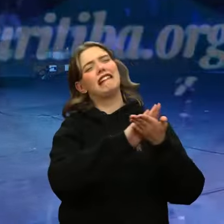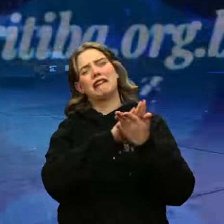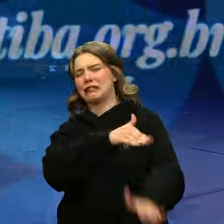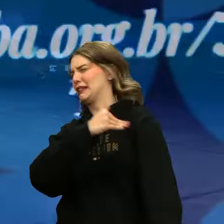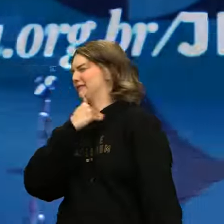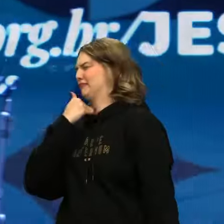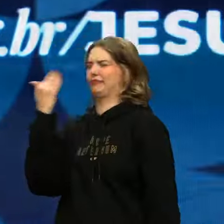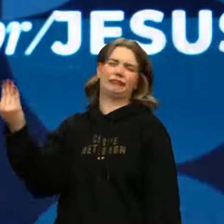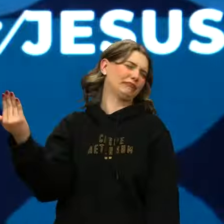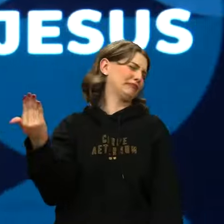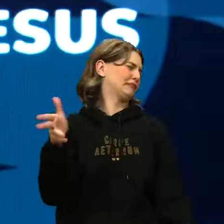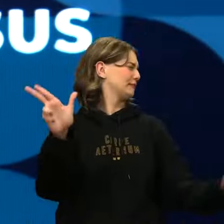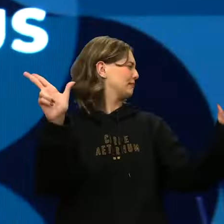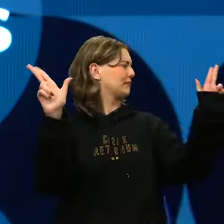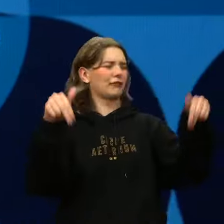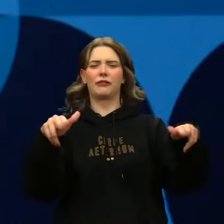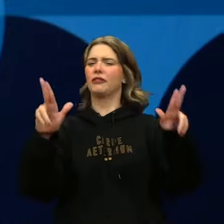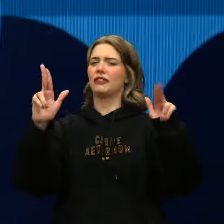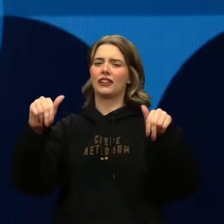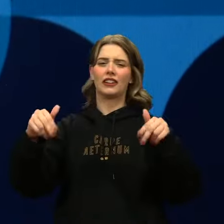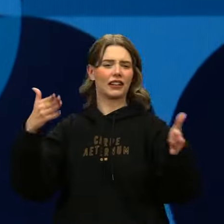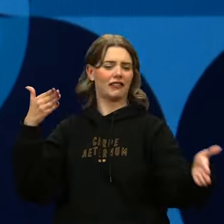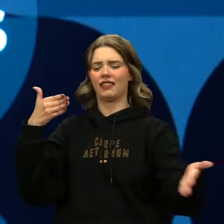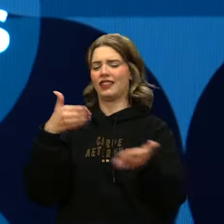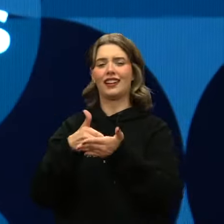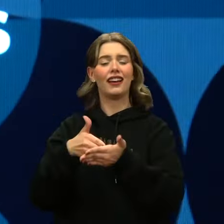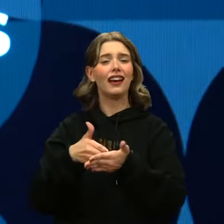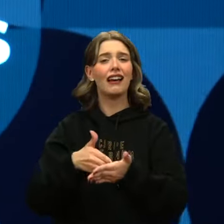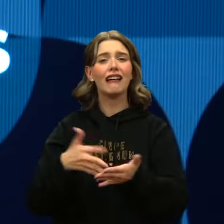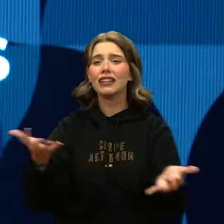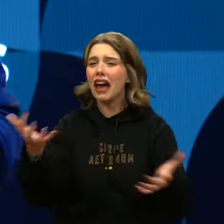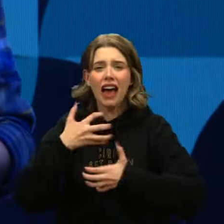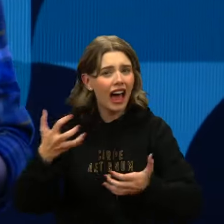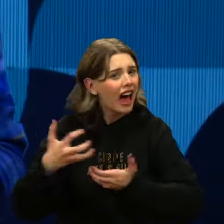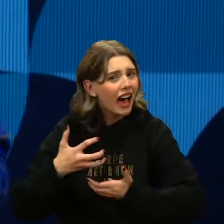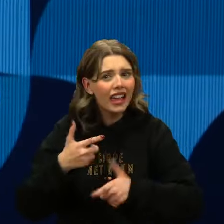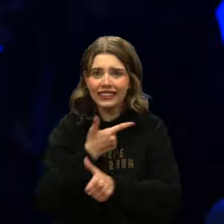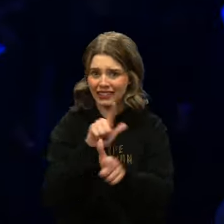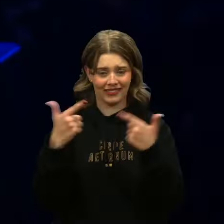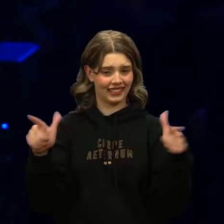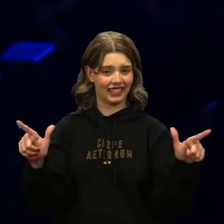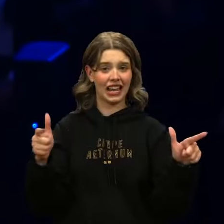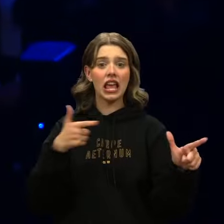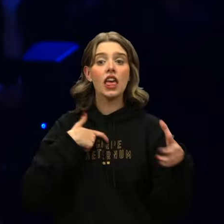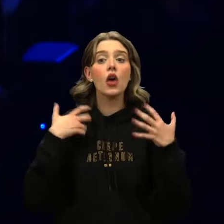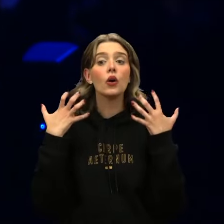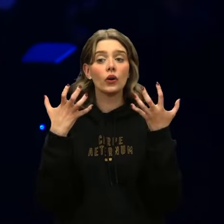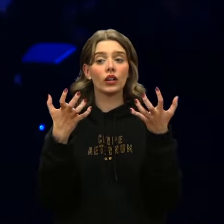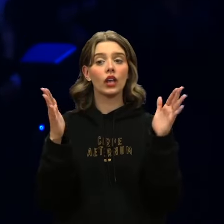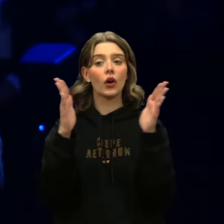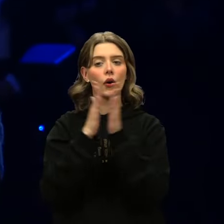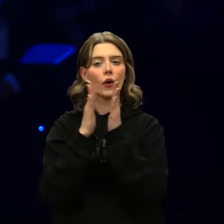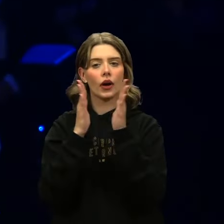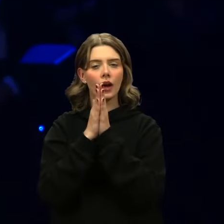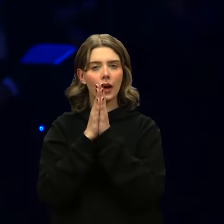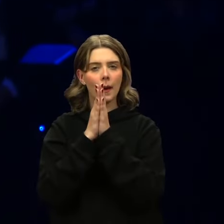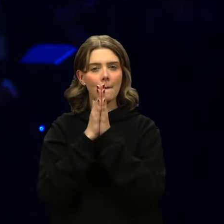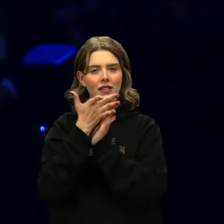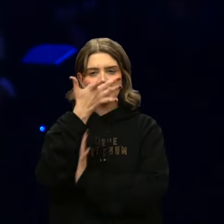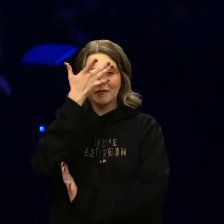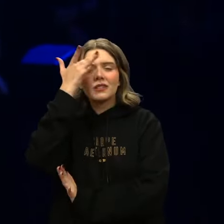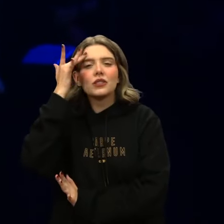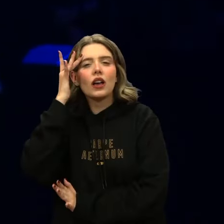ninguém, ninguém, ninguém que vai te abalar. E hoje, eu quero orar por esse exército que o Senhor está